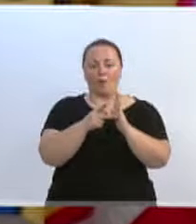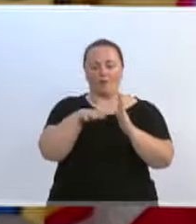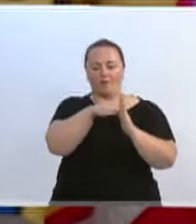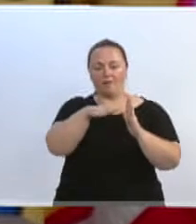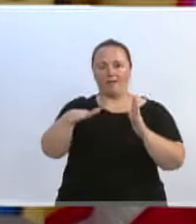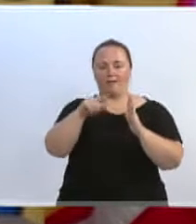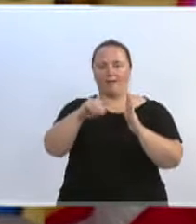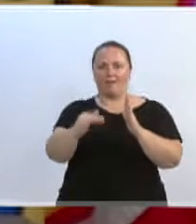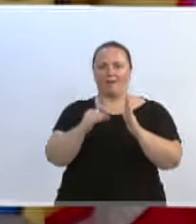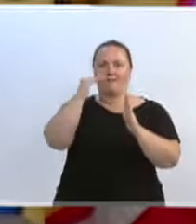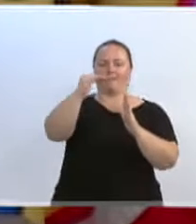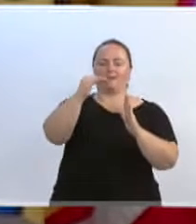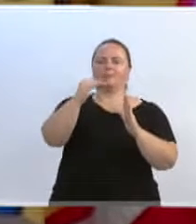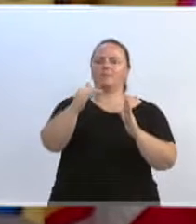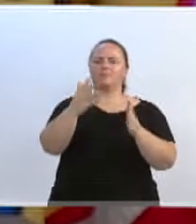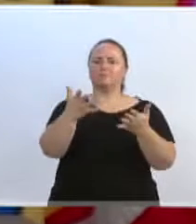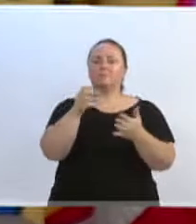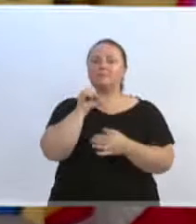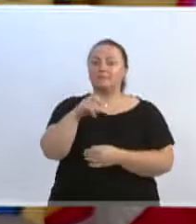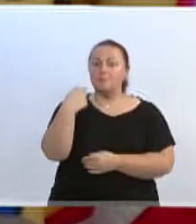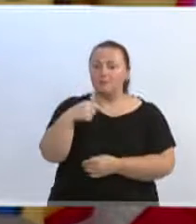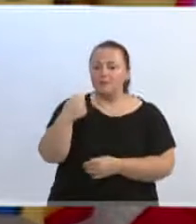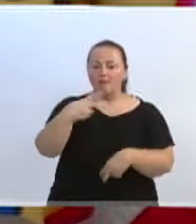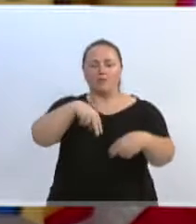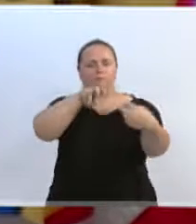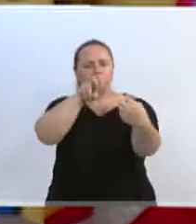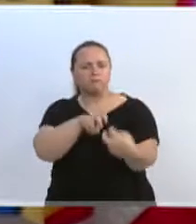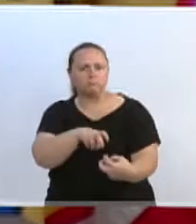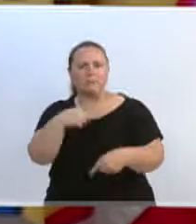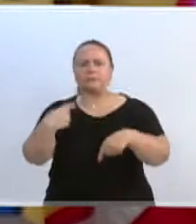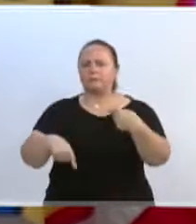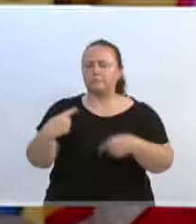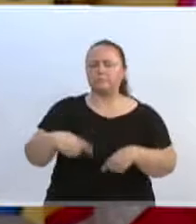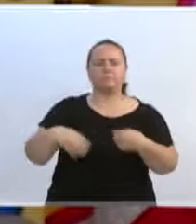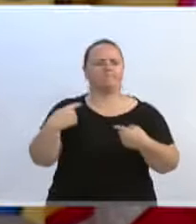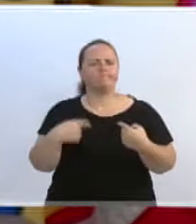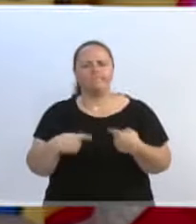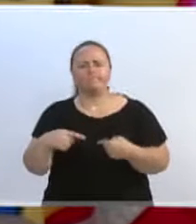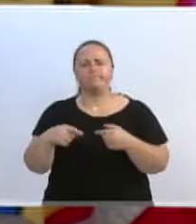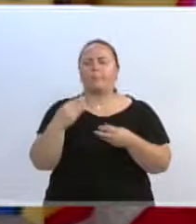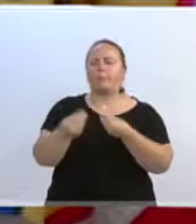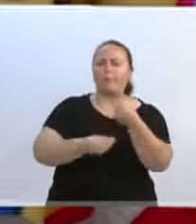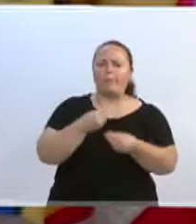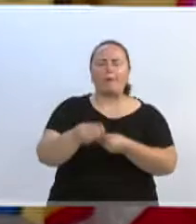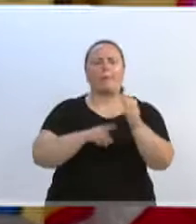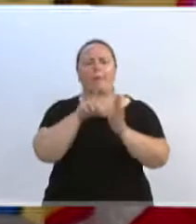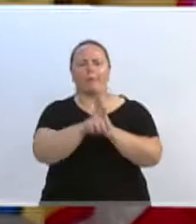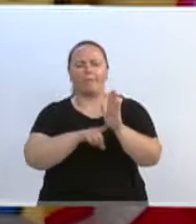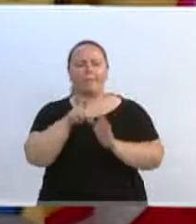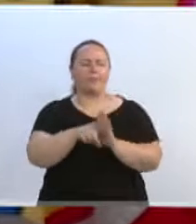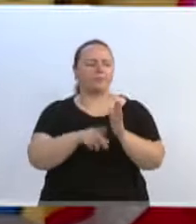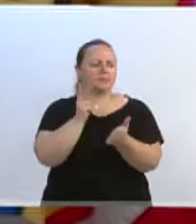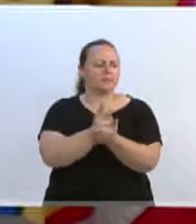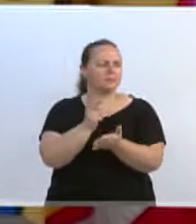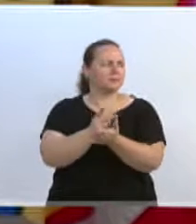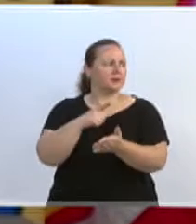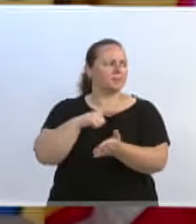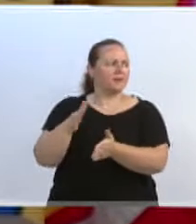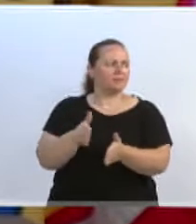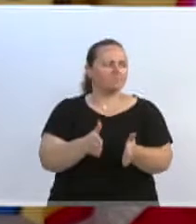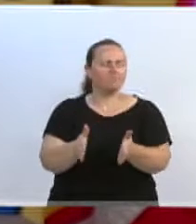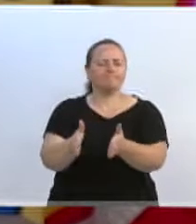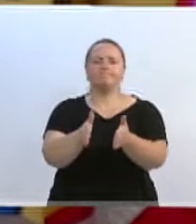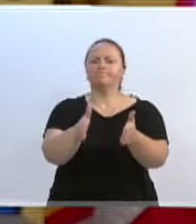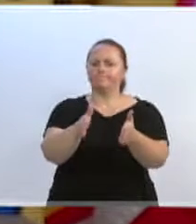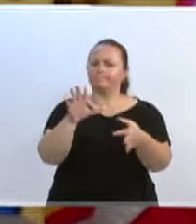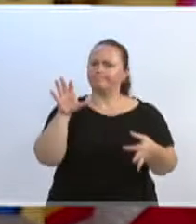tipo de encaminhamento, a gente sentava, conversava, discutia legislações, e sempre quando eu tenho alguns encaminhamentos que